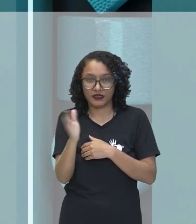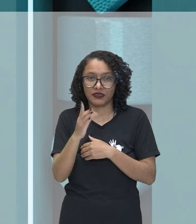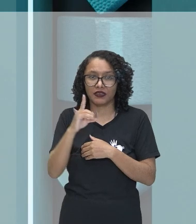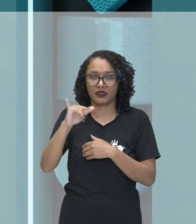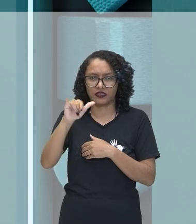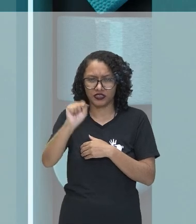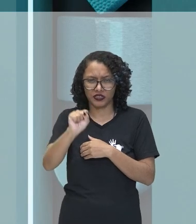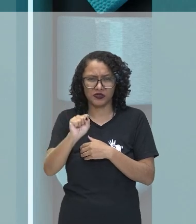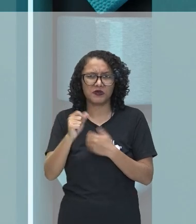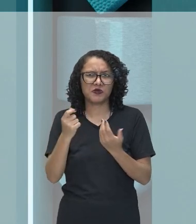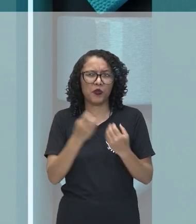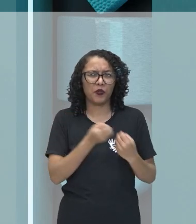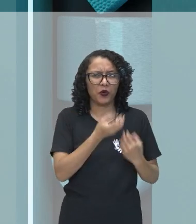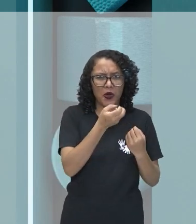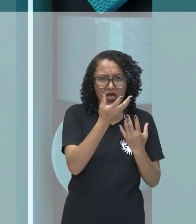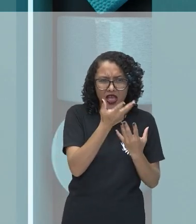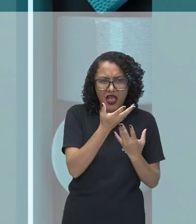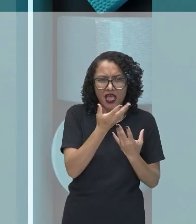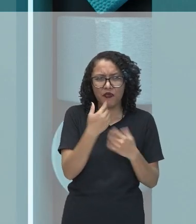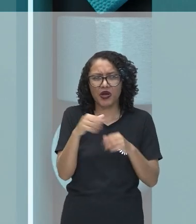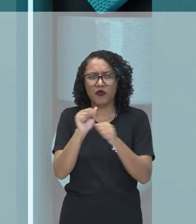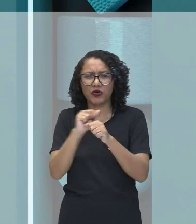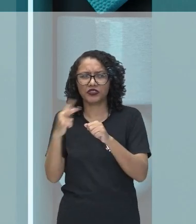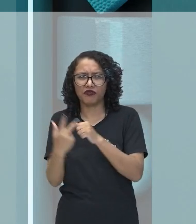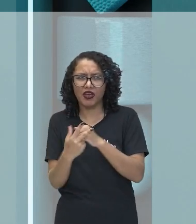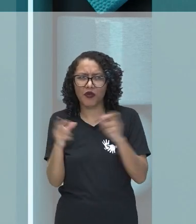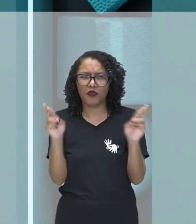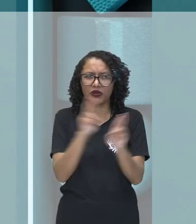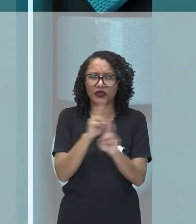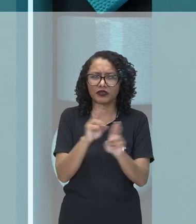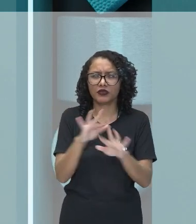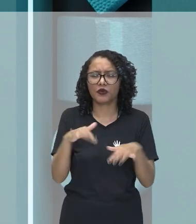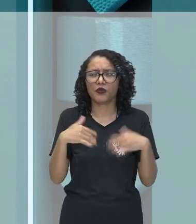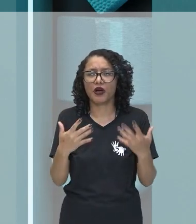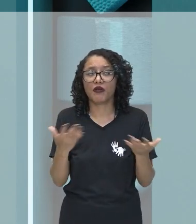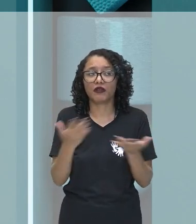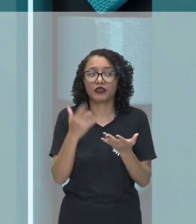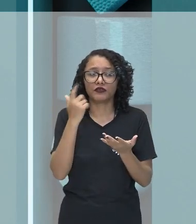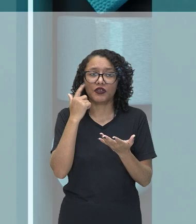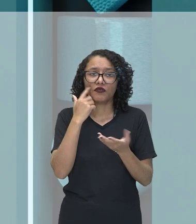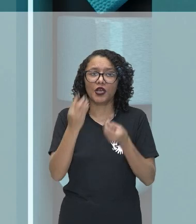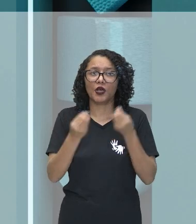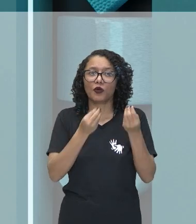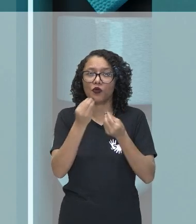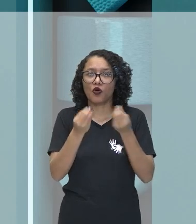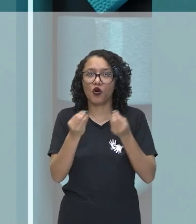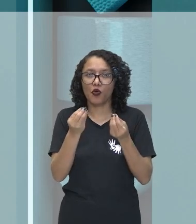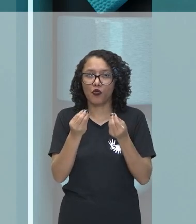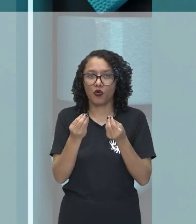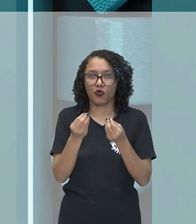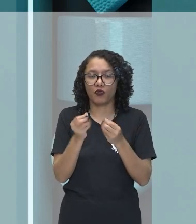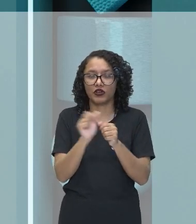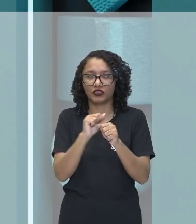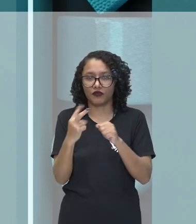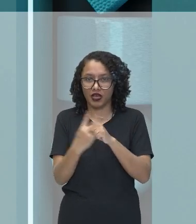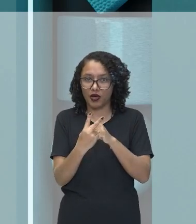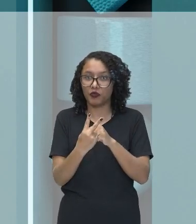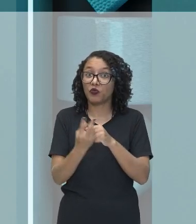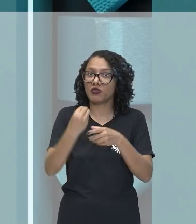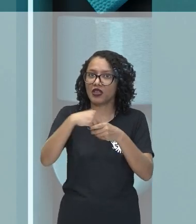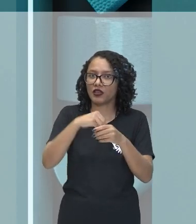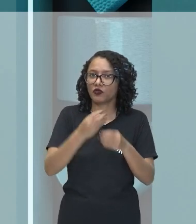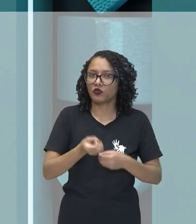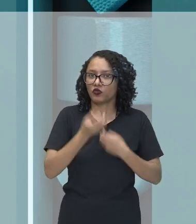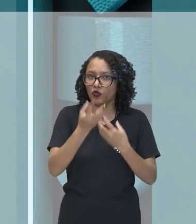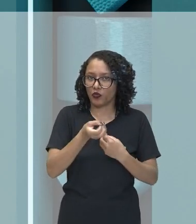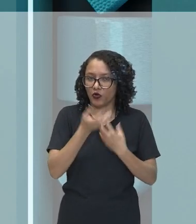na Canção do Exílio para a gente entender como os advérbios são utilizados de uma forma a fazer esse contraste que